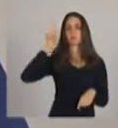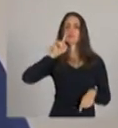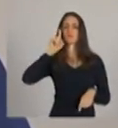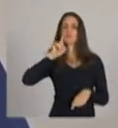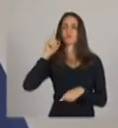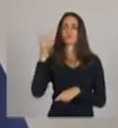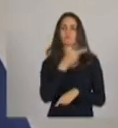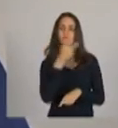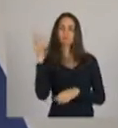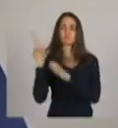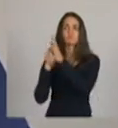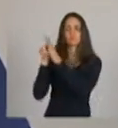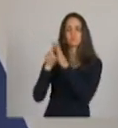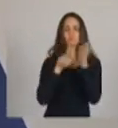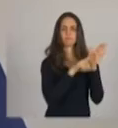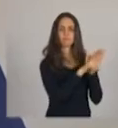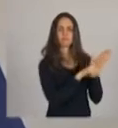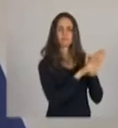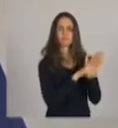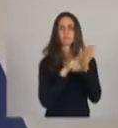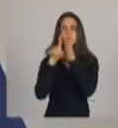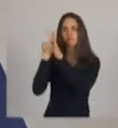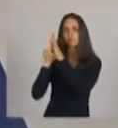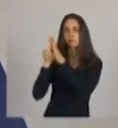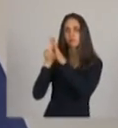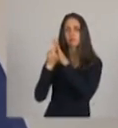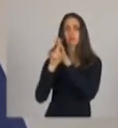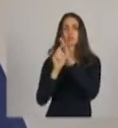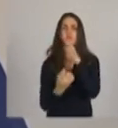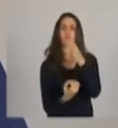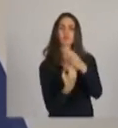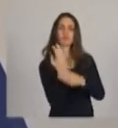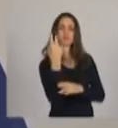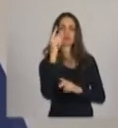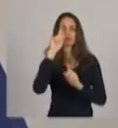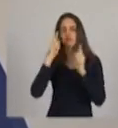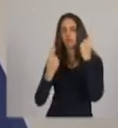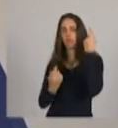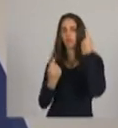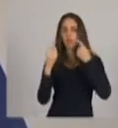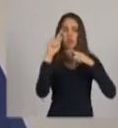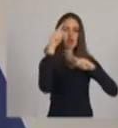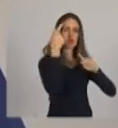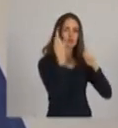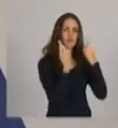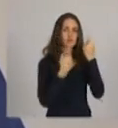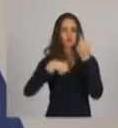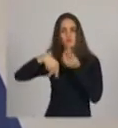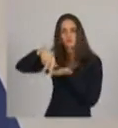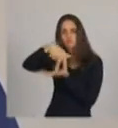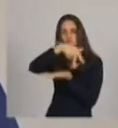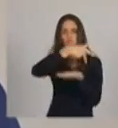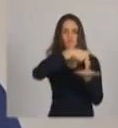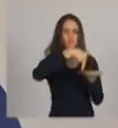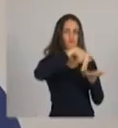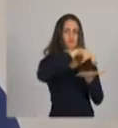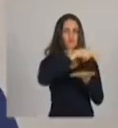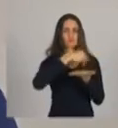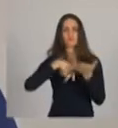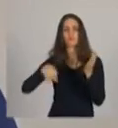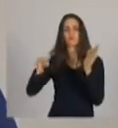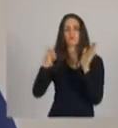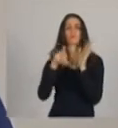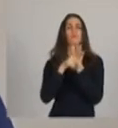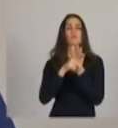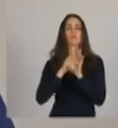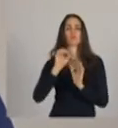estudos que geraram bailados e gestuais próprios das danças dos orixás. Em